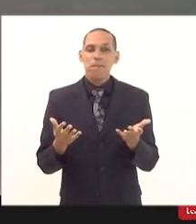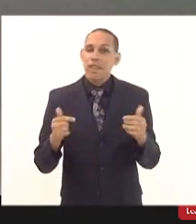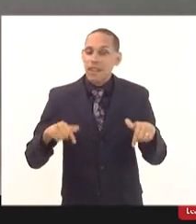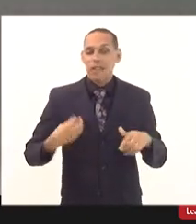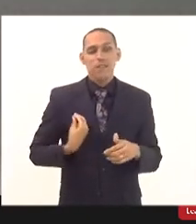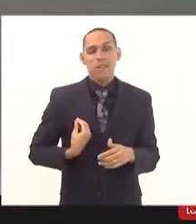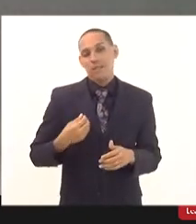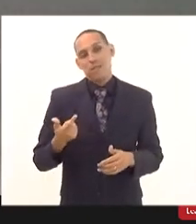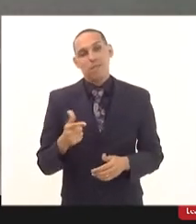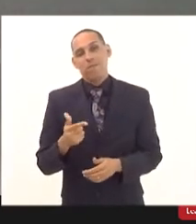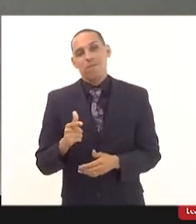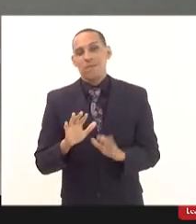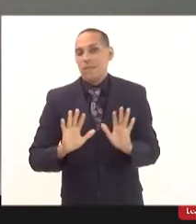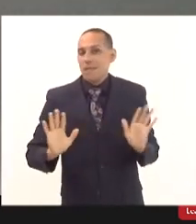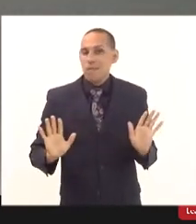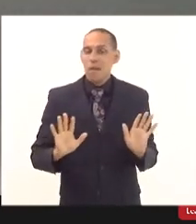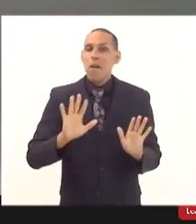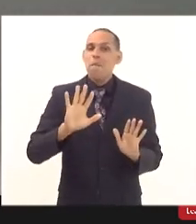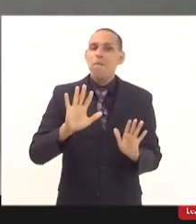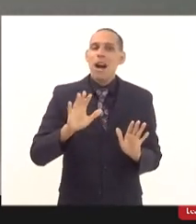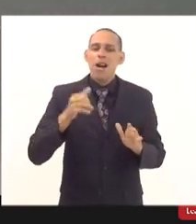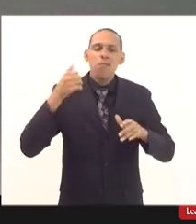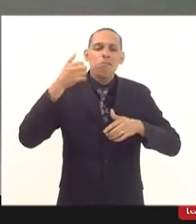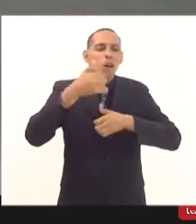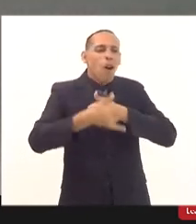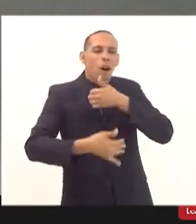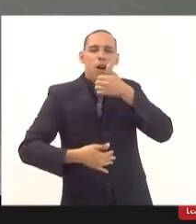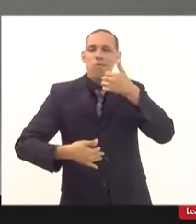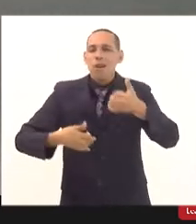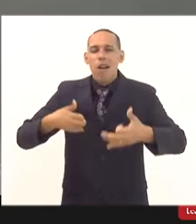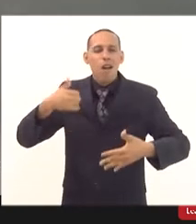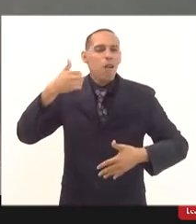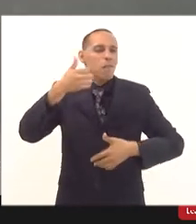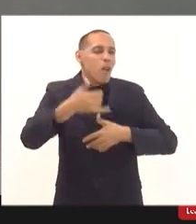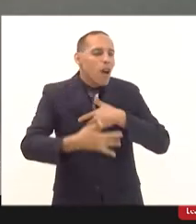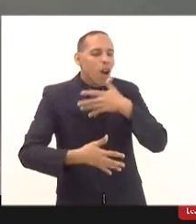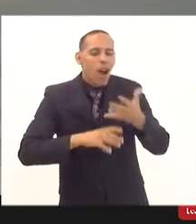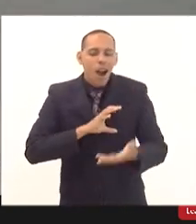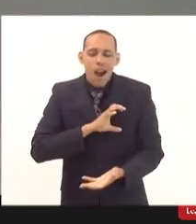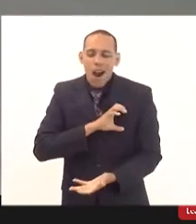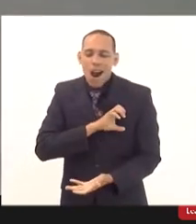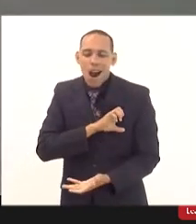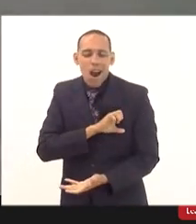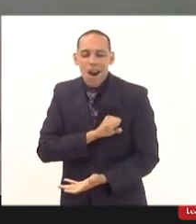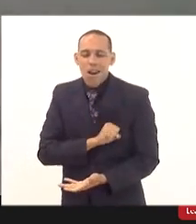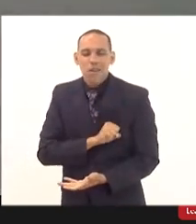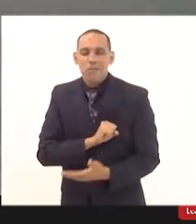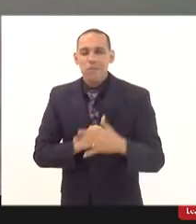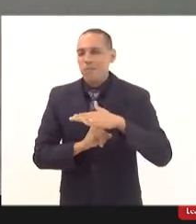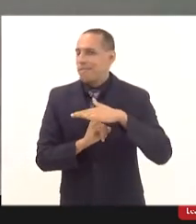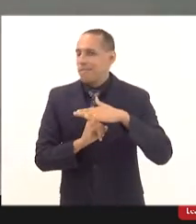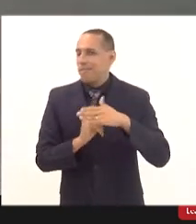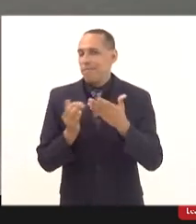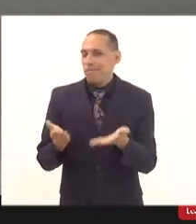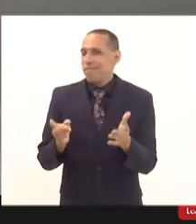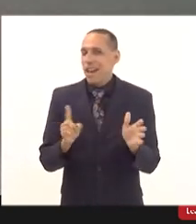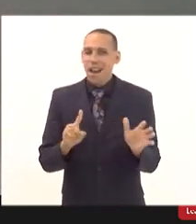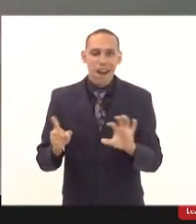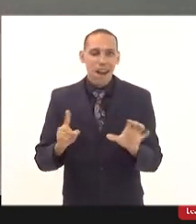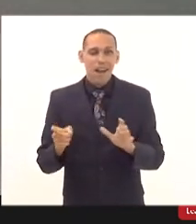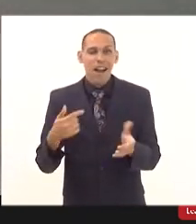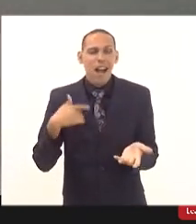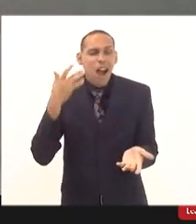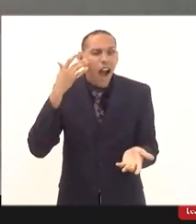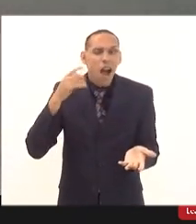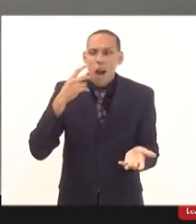fizeram parte dessa história e contar o amor que tinha por essa instituição acha assim que uma loucura como